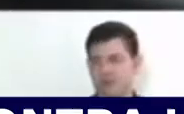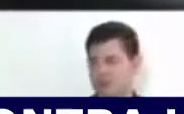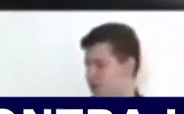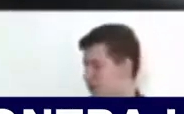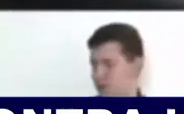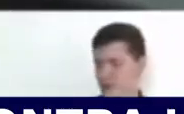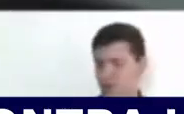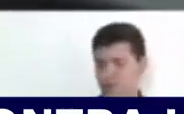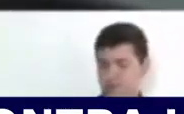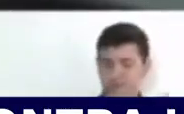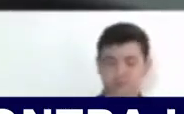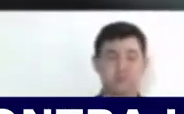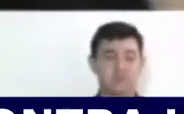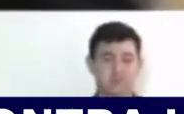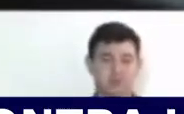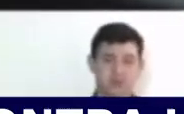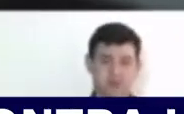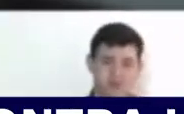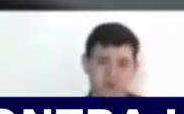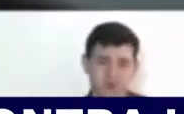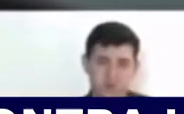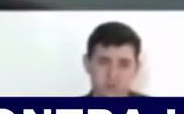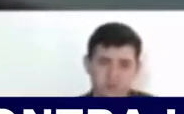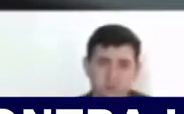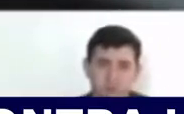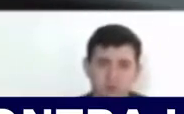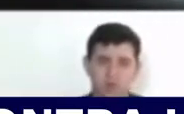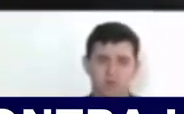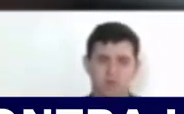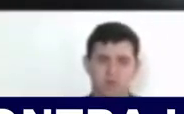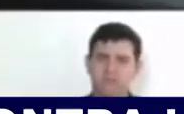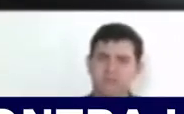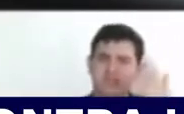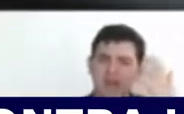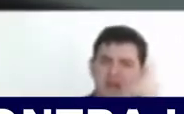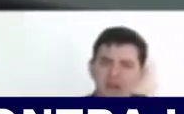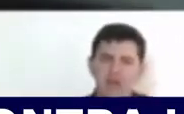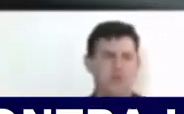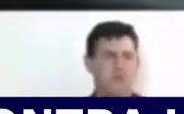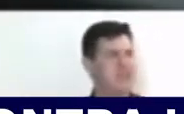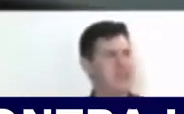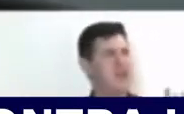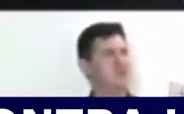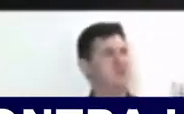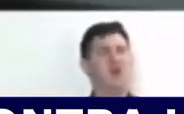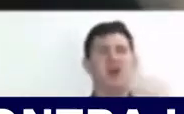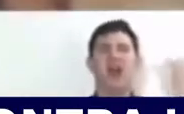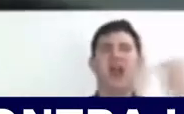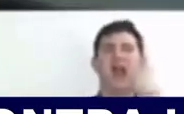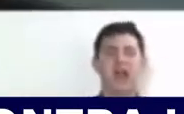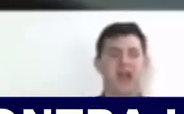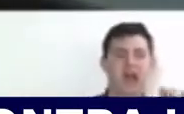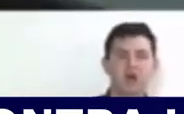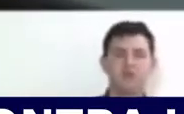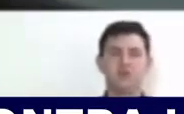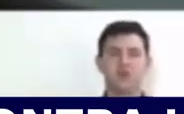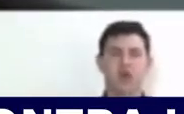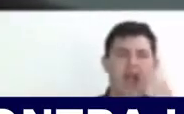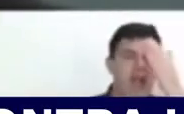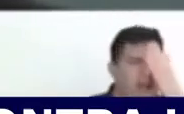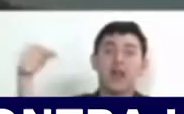Vamos ser sérios. Vamos tratar as coisas com seriedade. E não se trata de áudios, nem de hackers. Se trata do que dá um